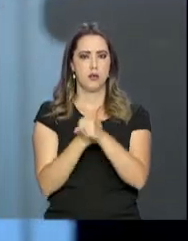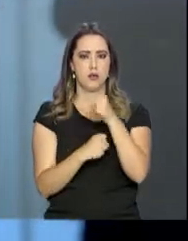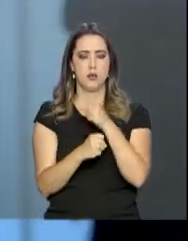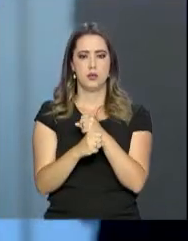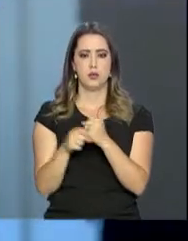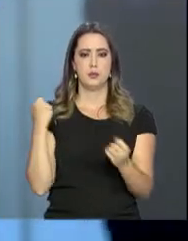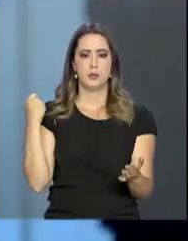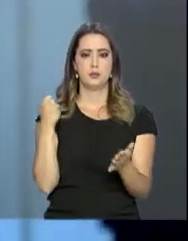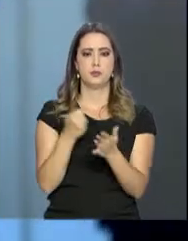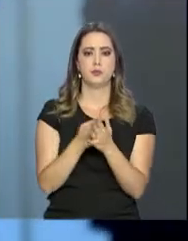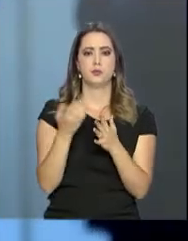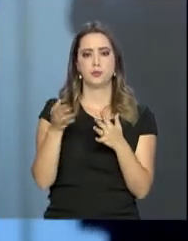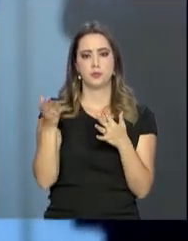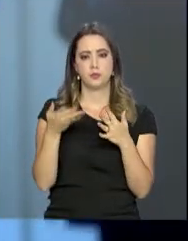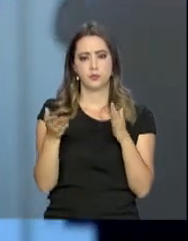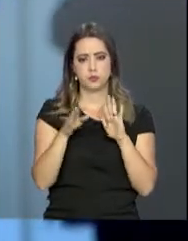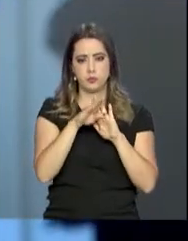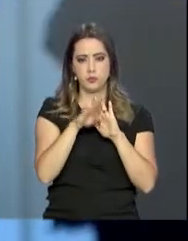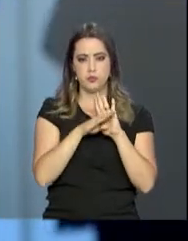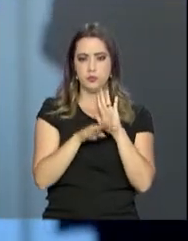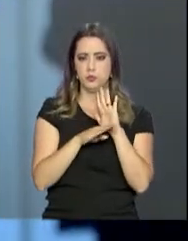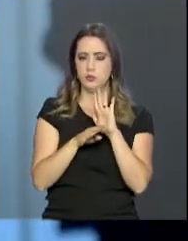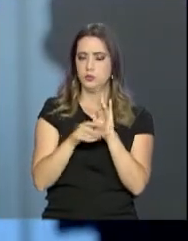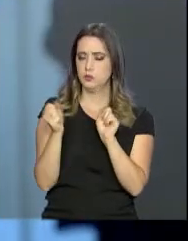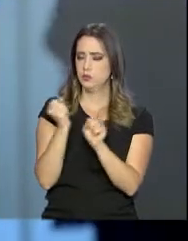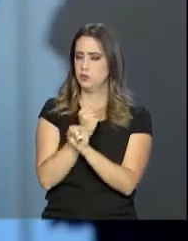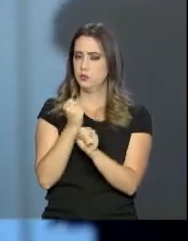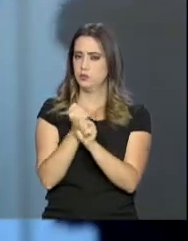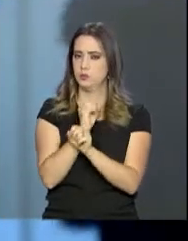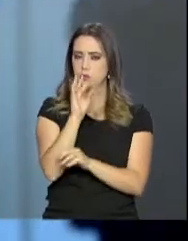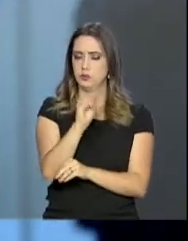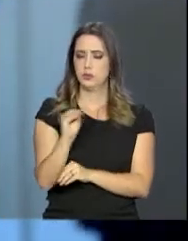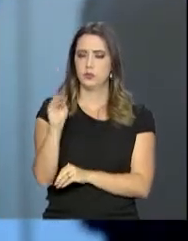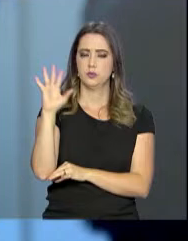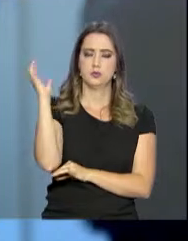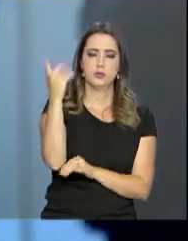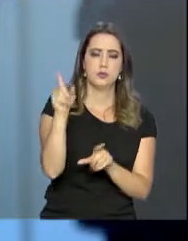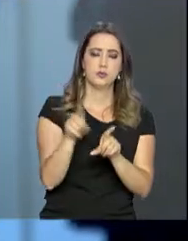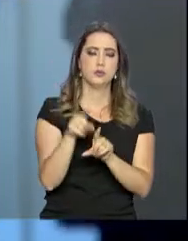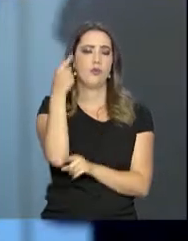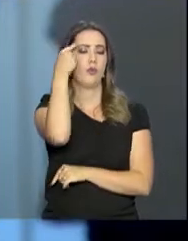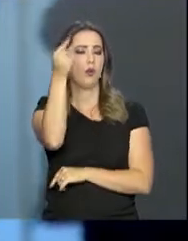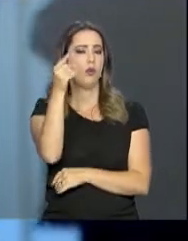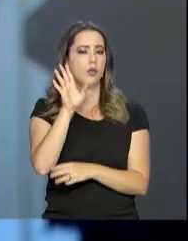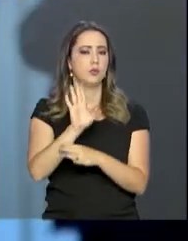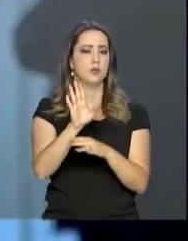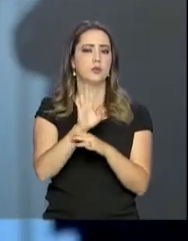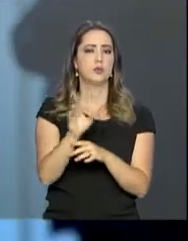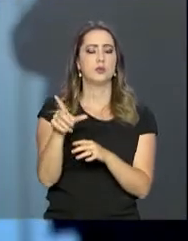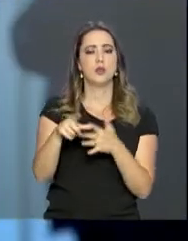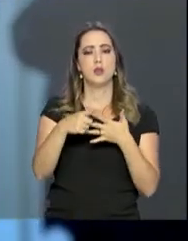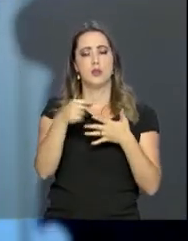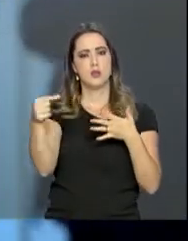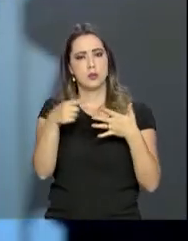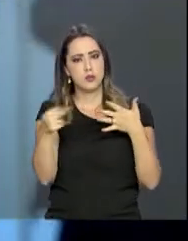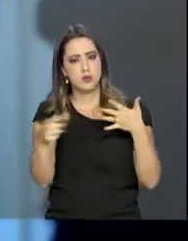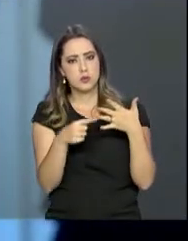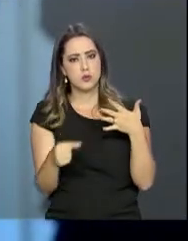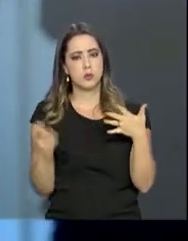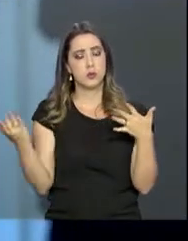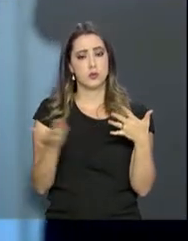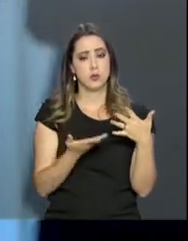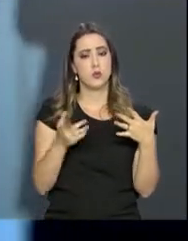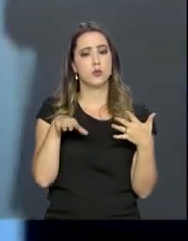para financiar projetos de infraestrutura e desenvolvimento sustentável. A ideia é complementar as opções de financiamento